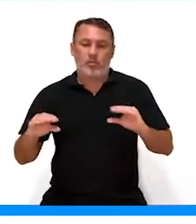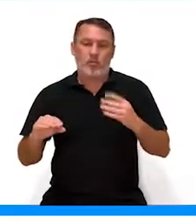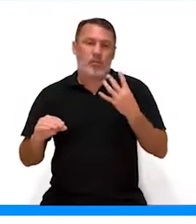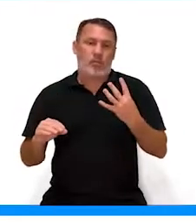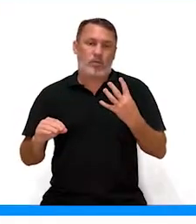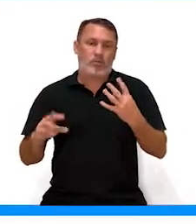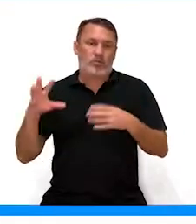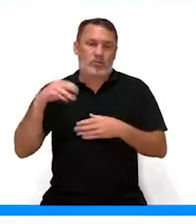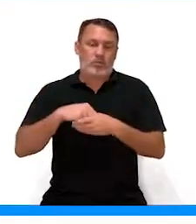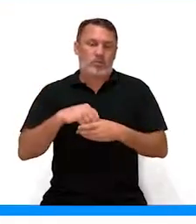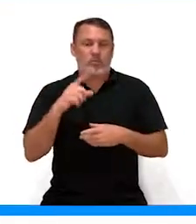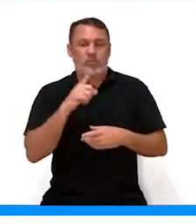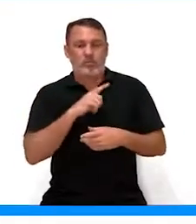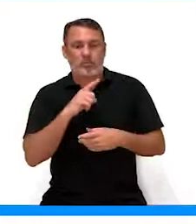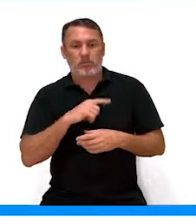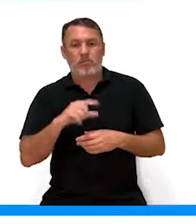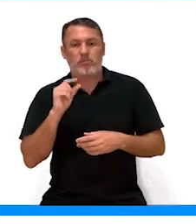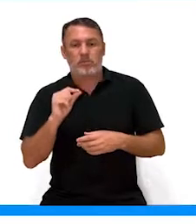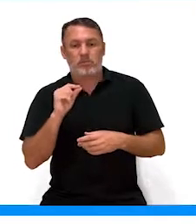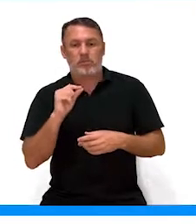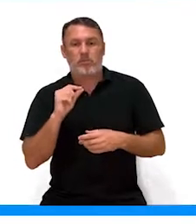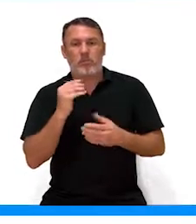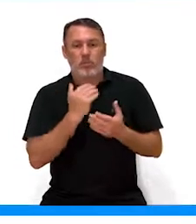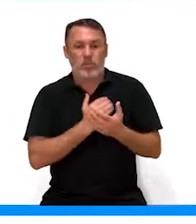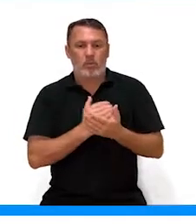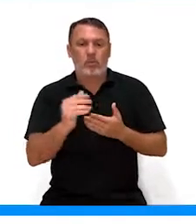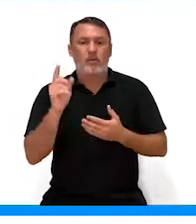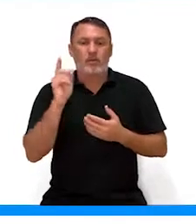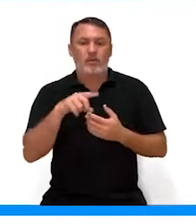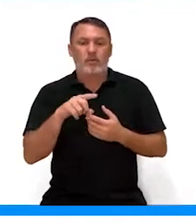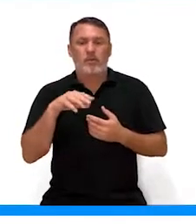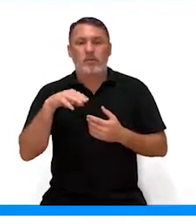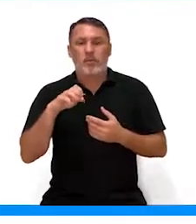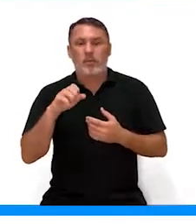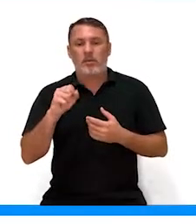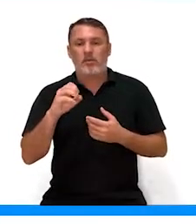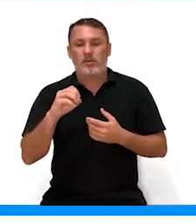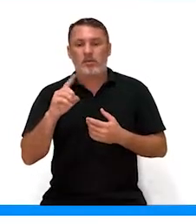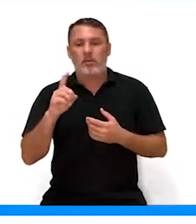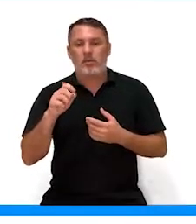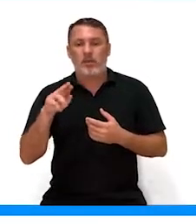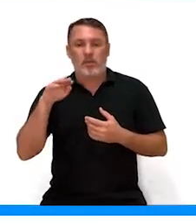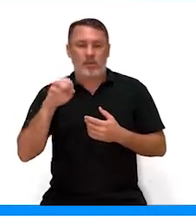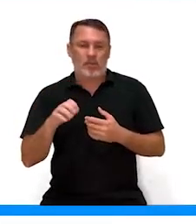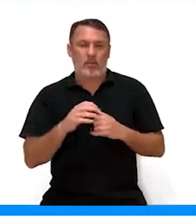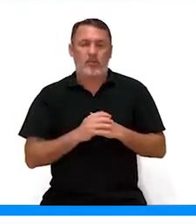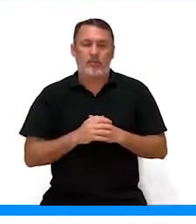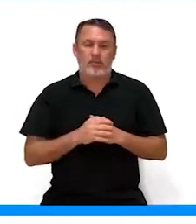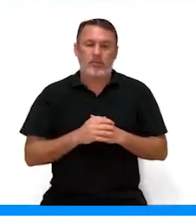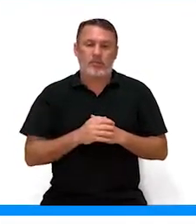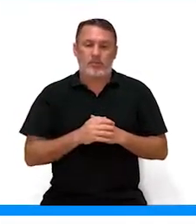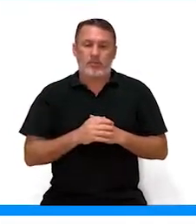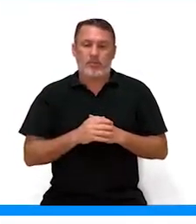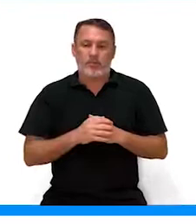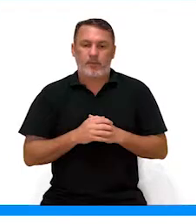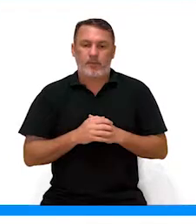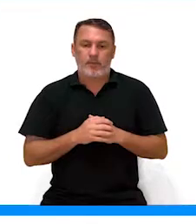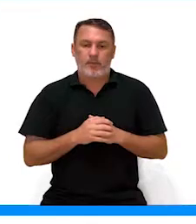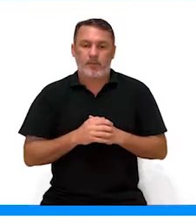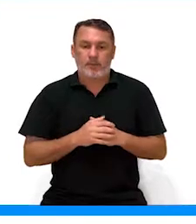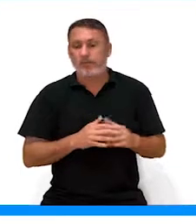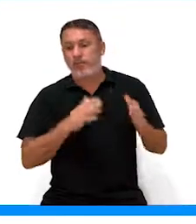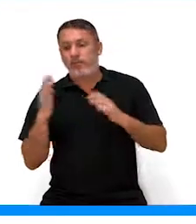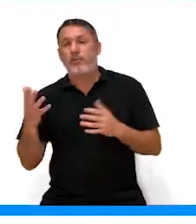que foi formada por que é de tecido conjuntivo, que foi formada inicialmente pela mesoderme.